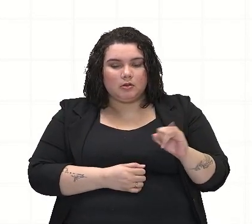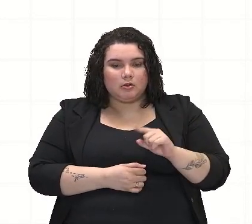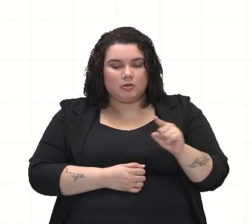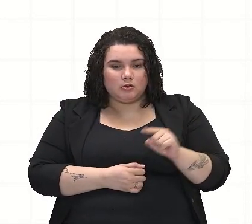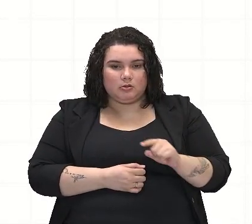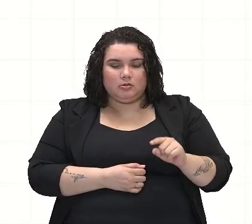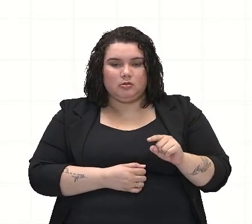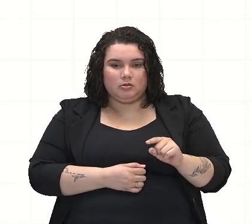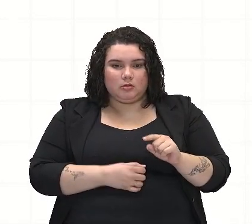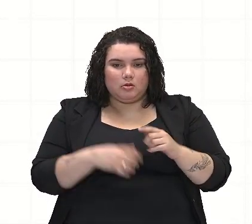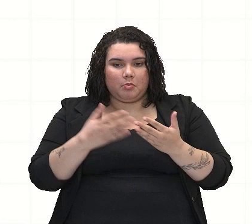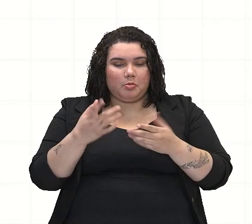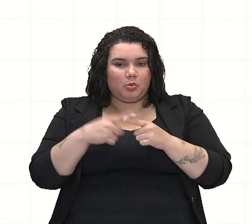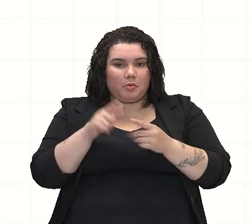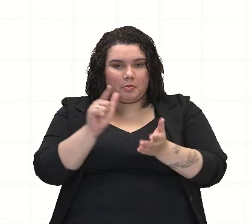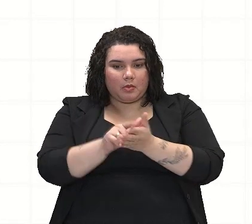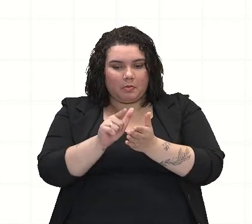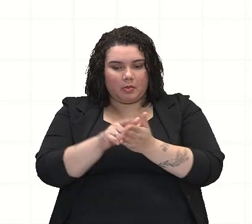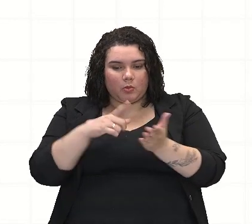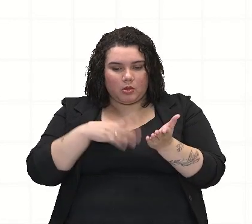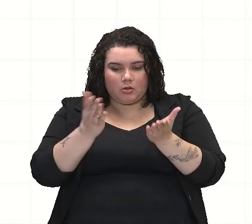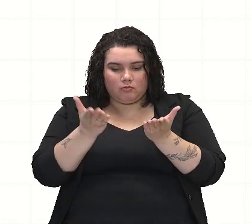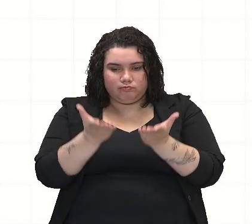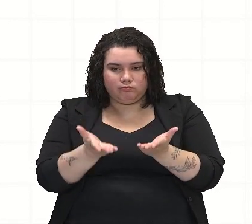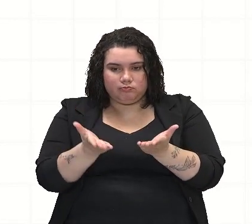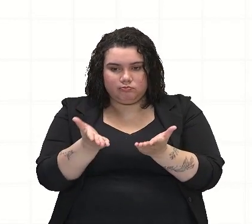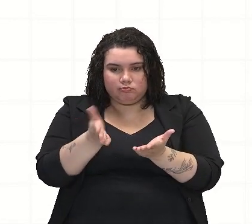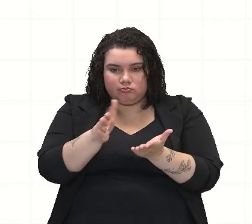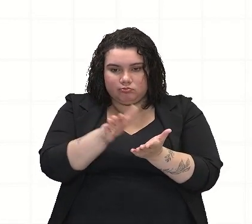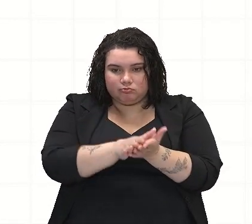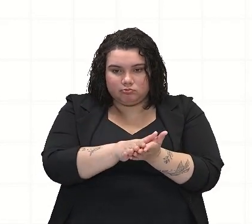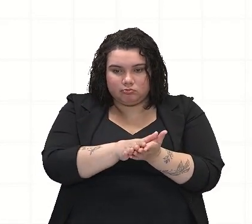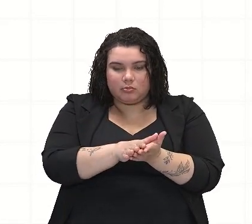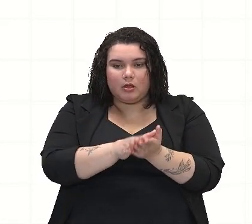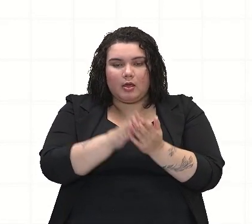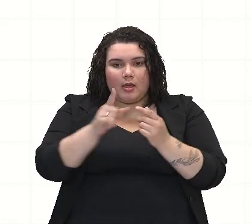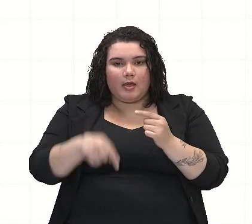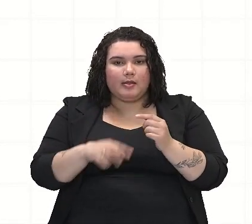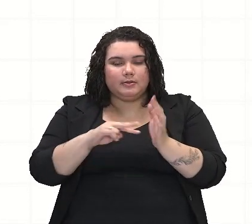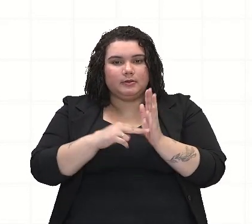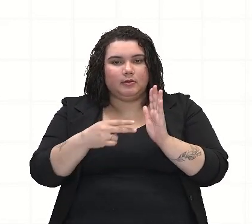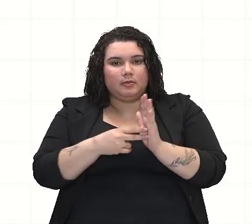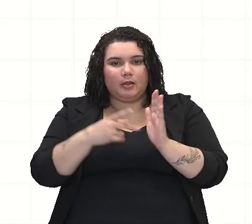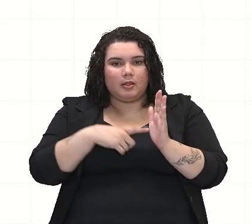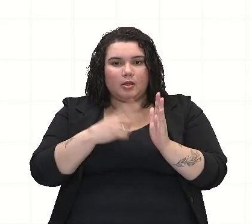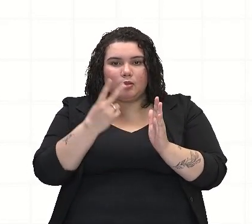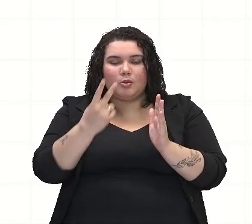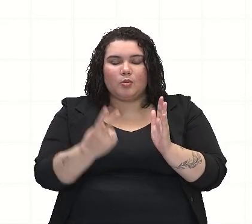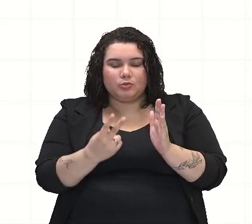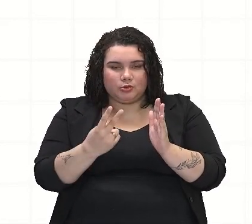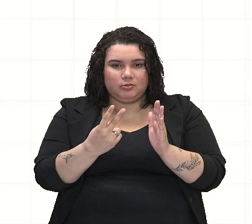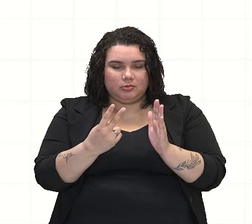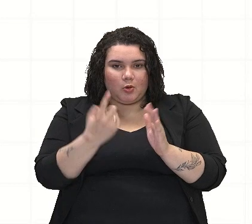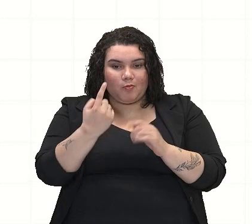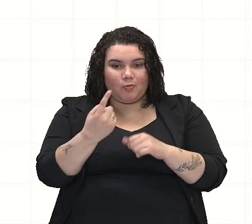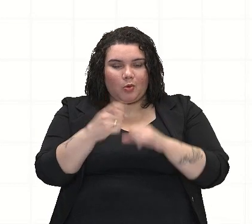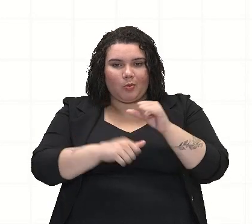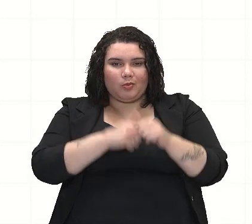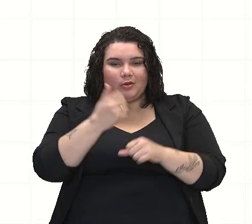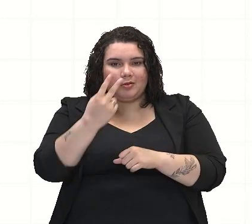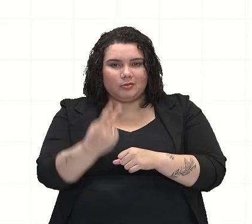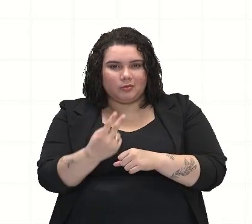fizemos essa dobradura, o que, que nós estamos fazendo? Estamos dividindo ele em duas partes